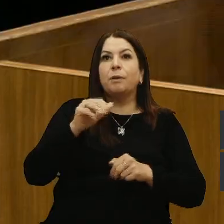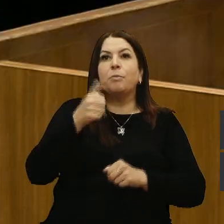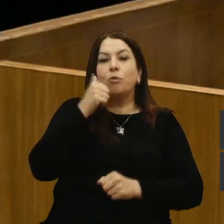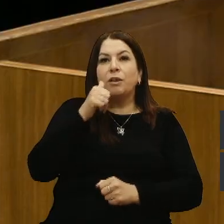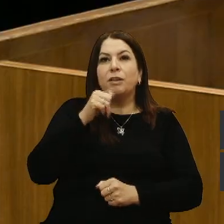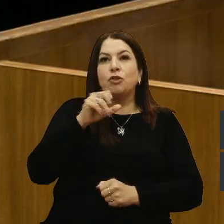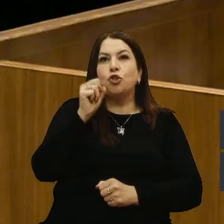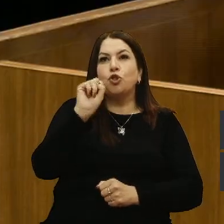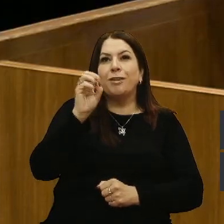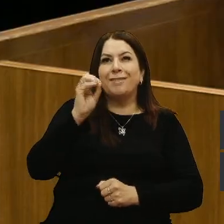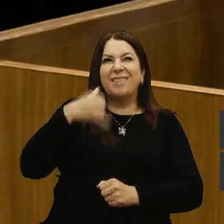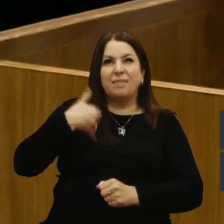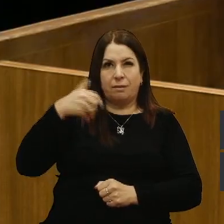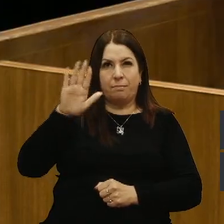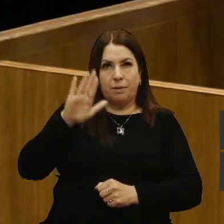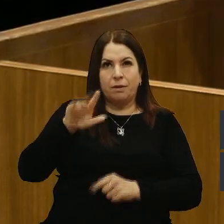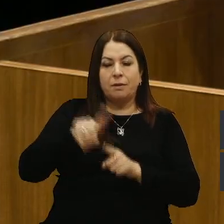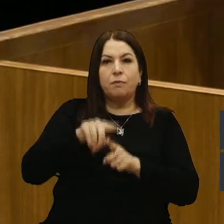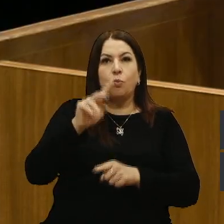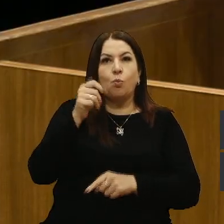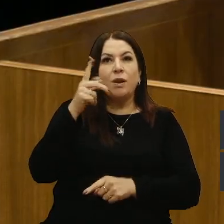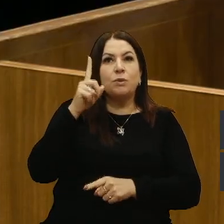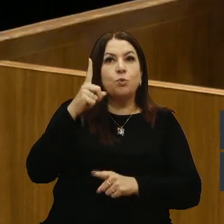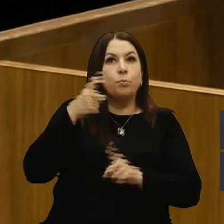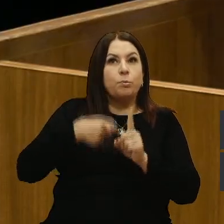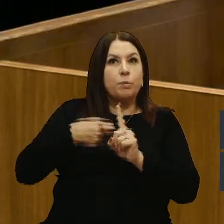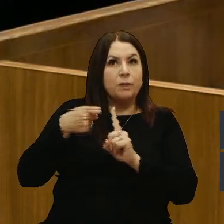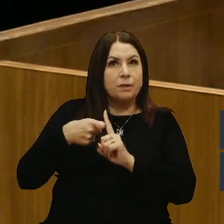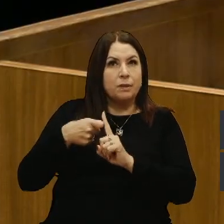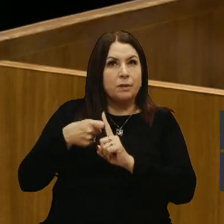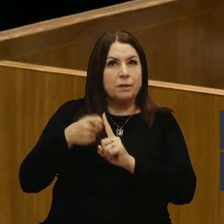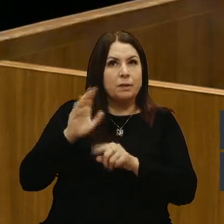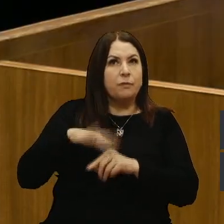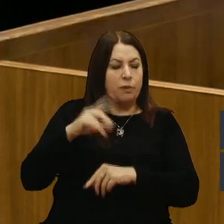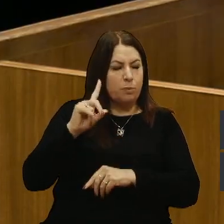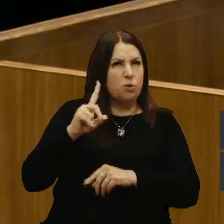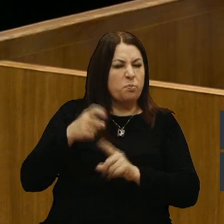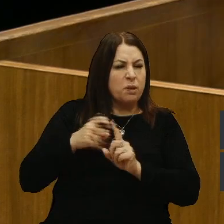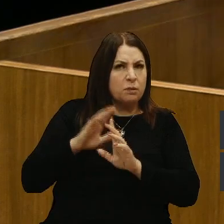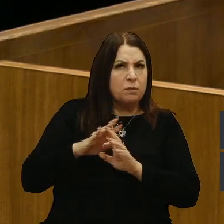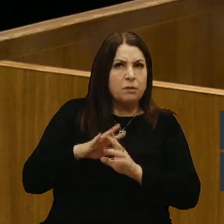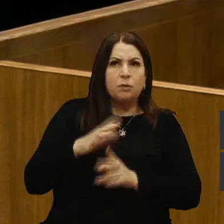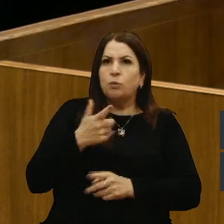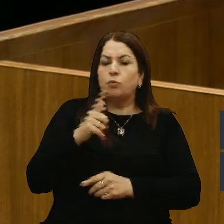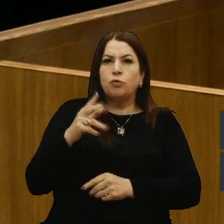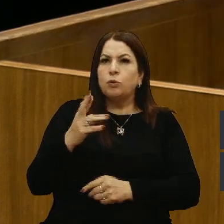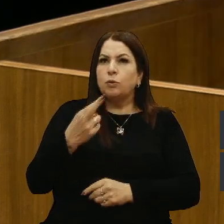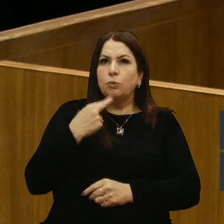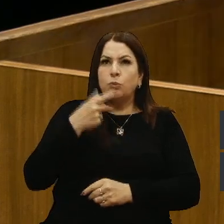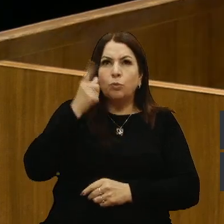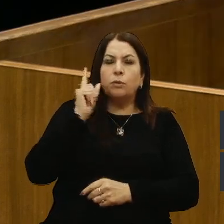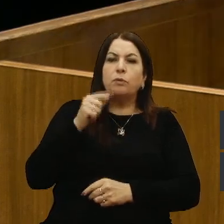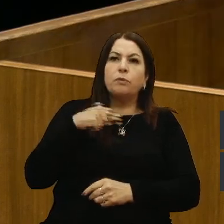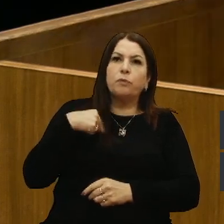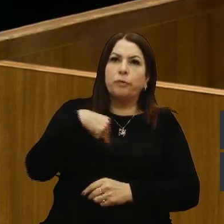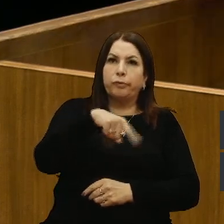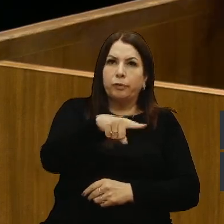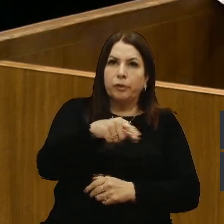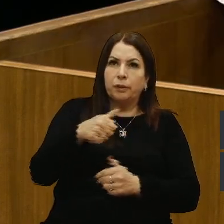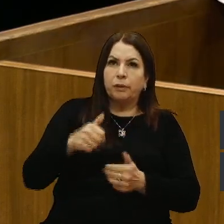80 anos, faz quase um mês, se não faz um mês, eu não tinha o retorno, ontem eu fui pessoalmente,